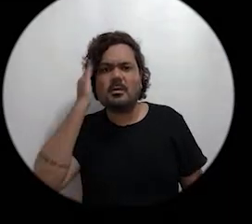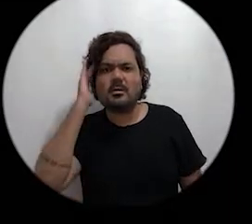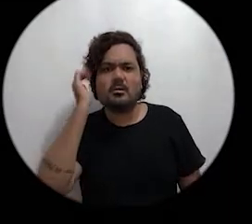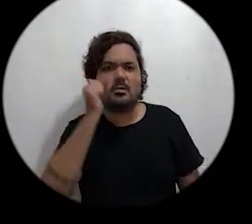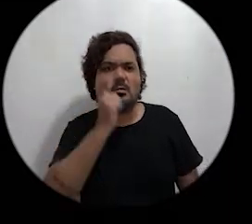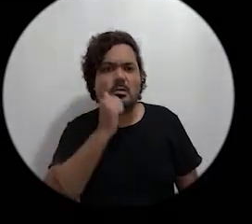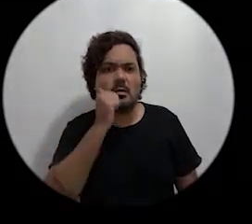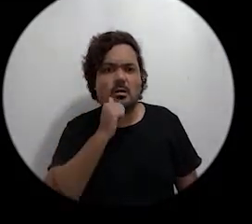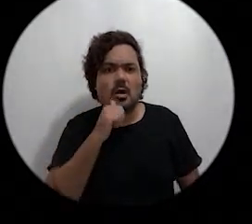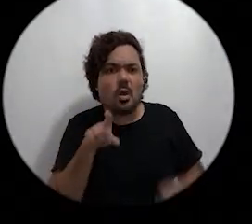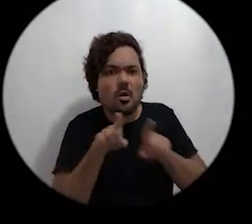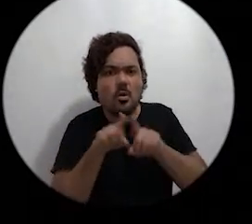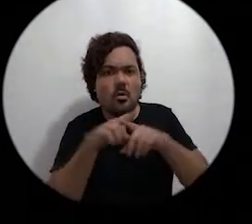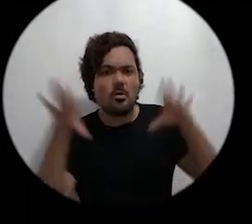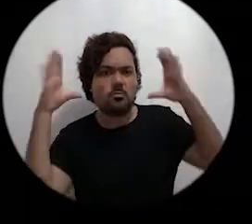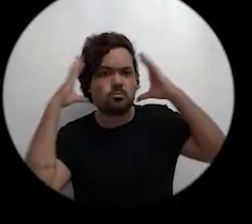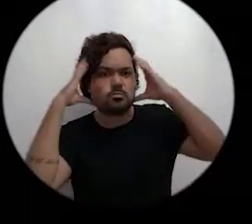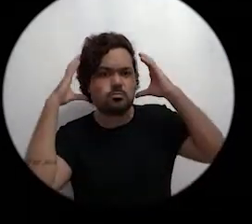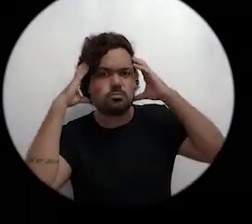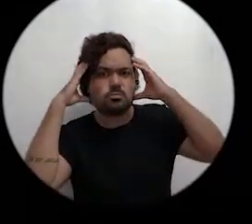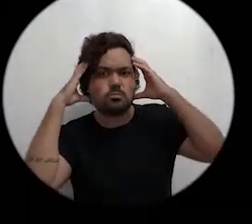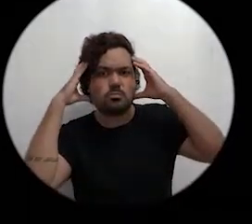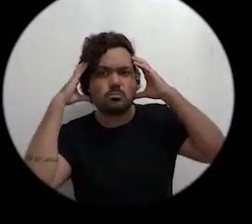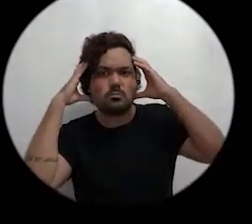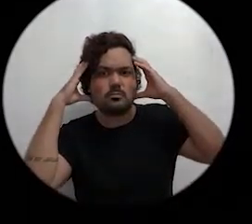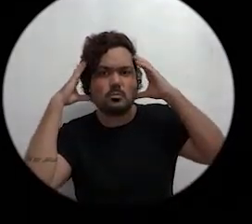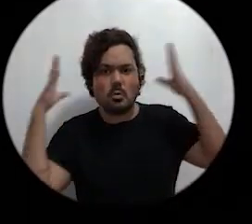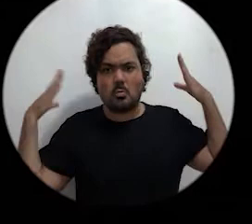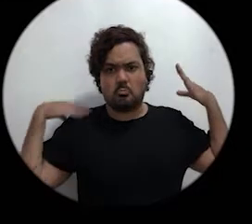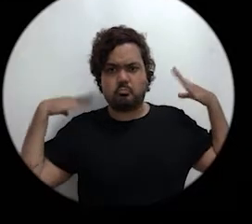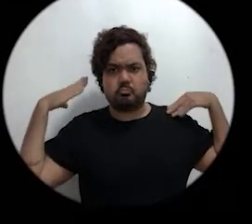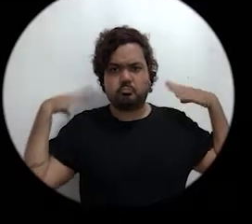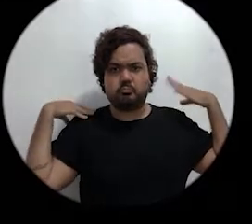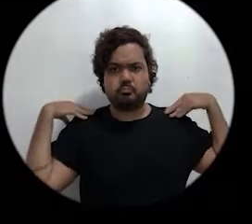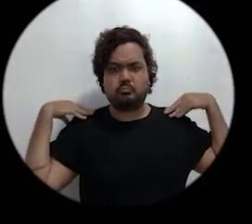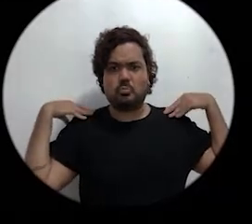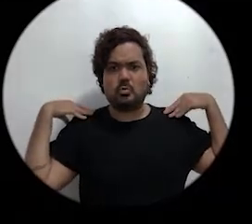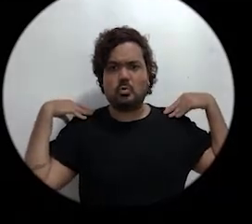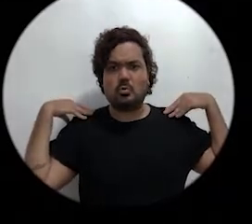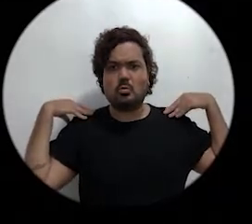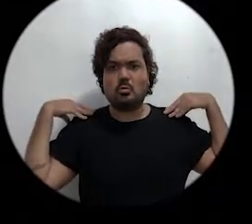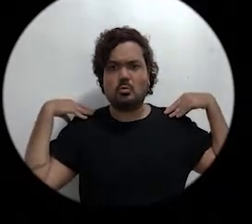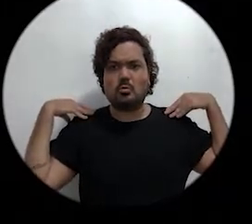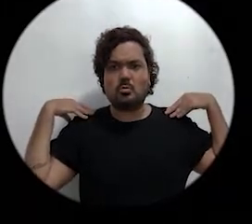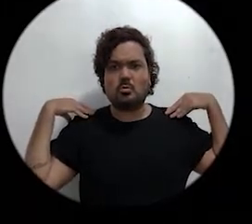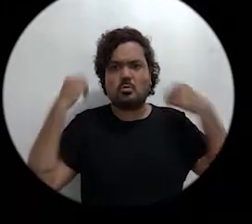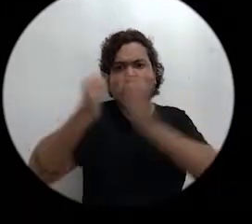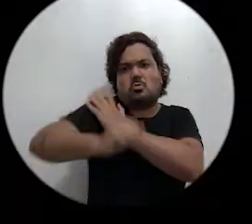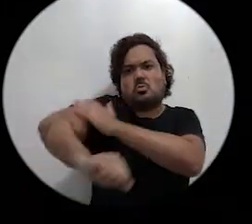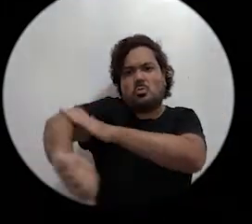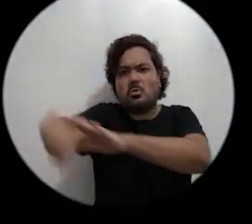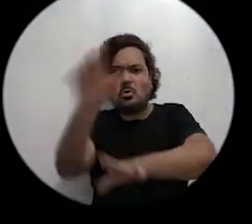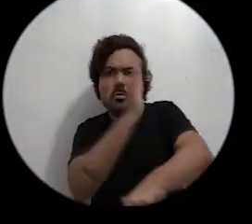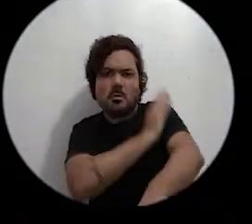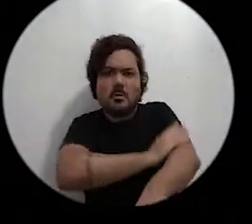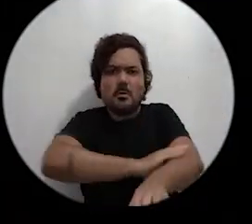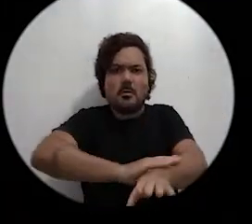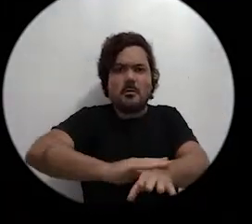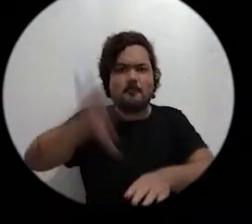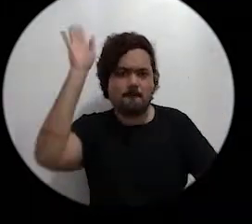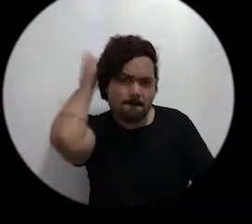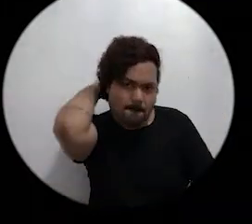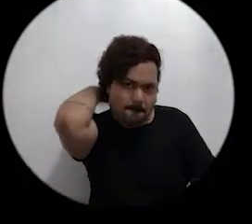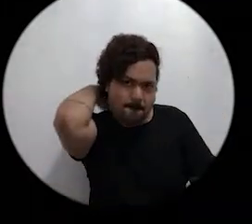Pensa numa mulher com a cabeça, os ombros, os braços,